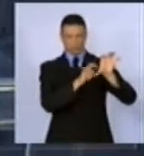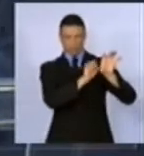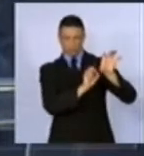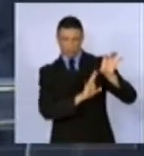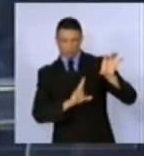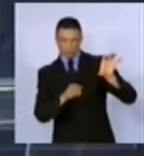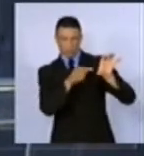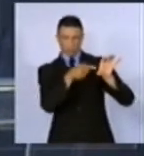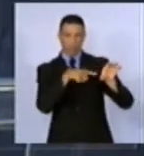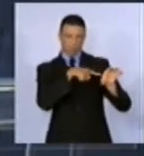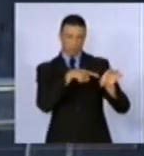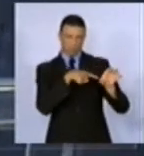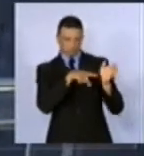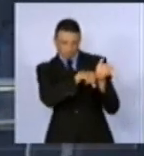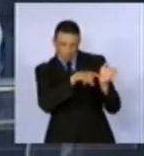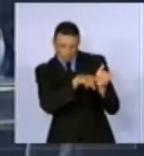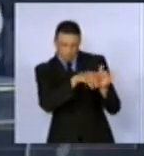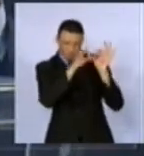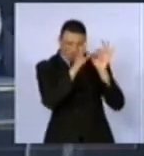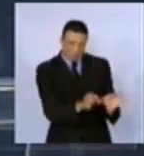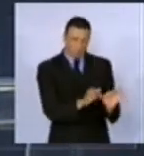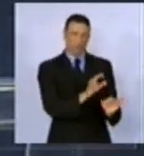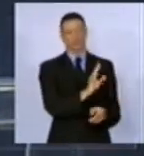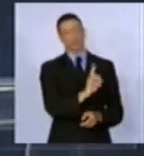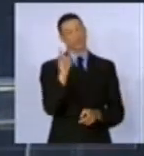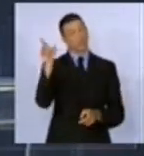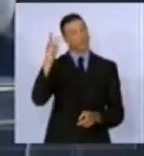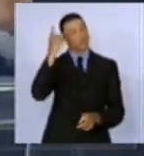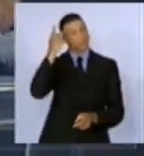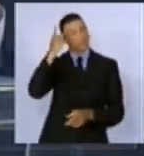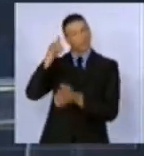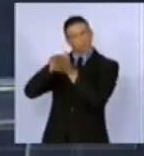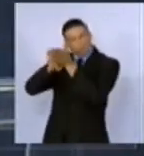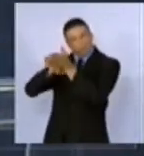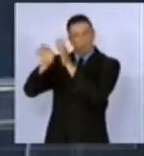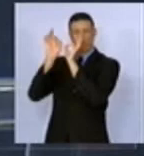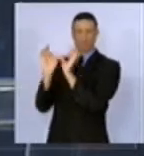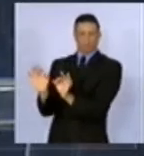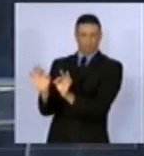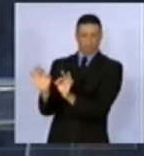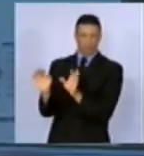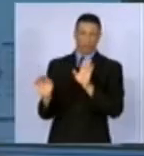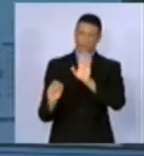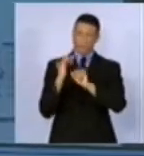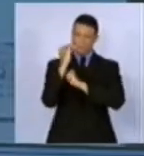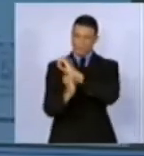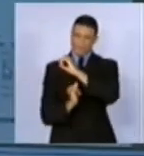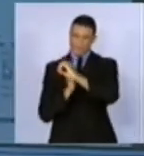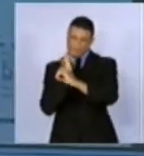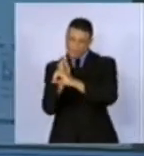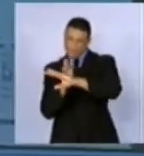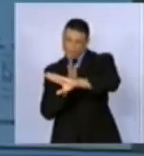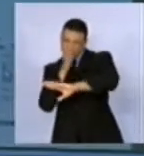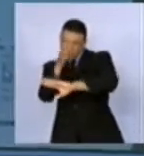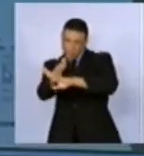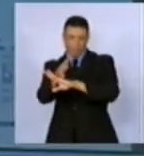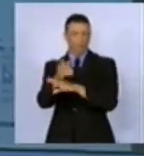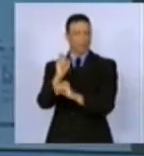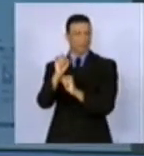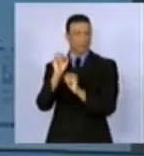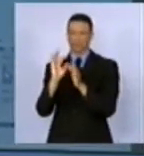Fazemos uma avaliação menos precisa mas de qualquer forma todos esses dados estão na internet pode ser